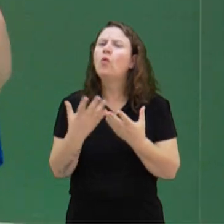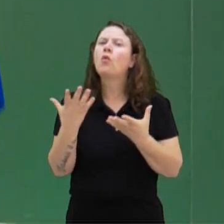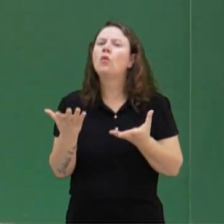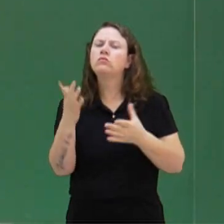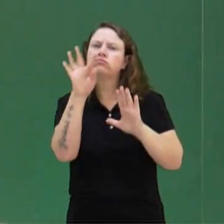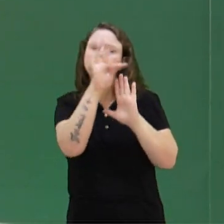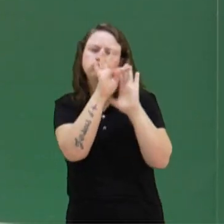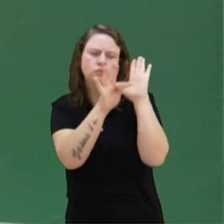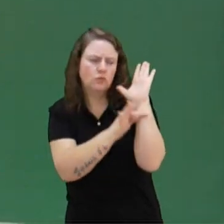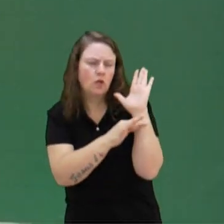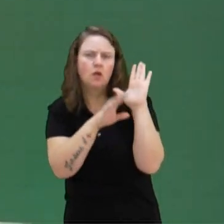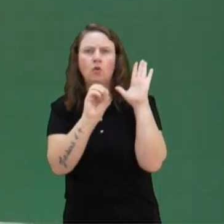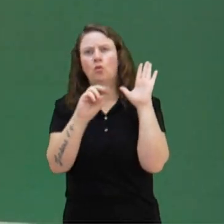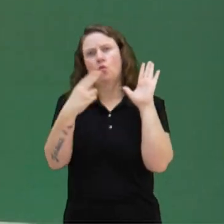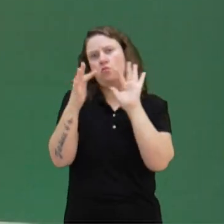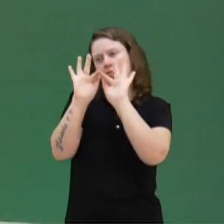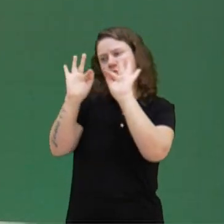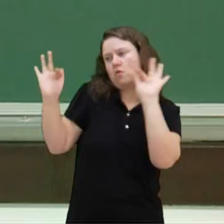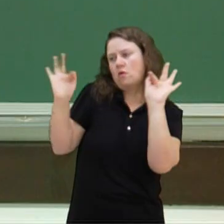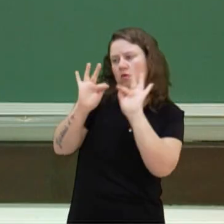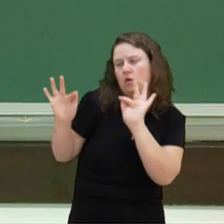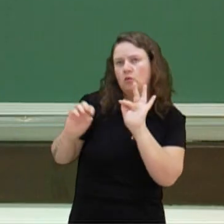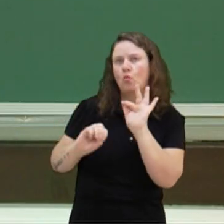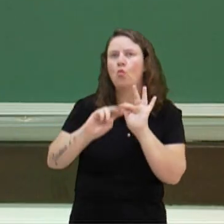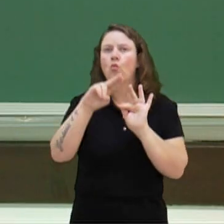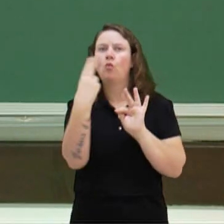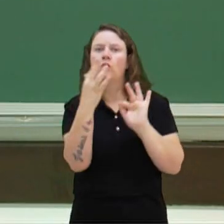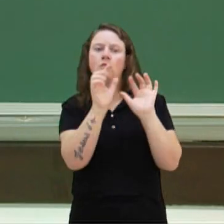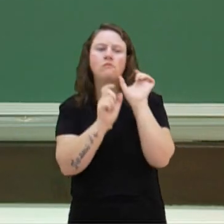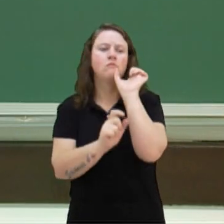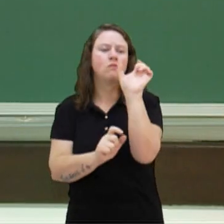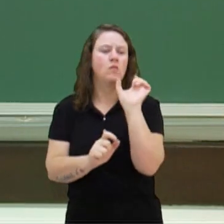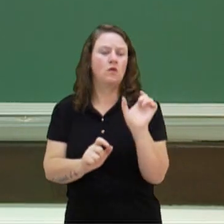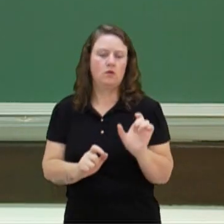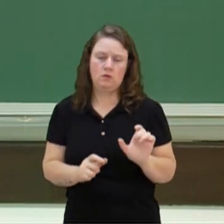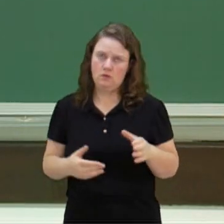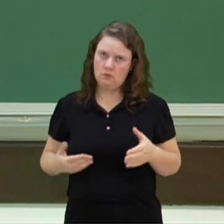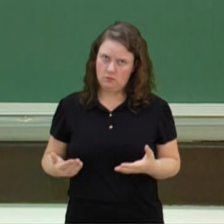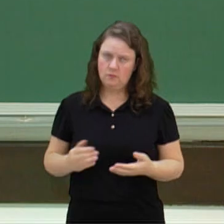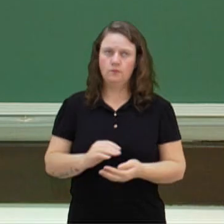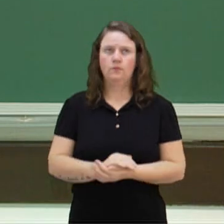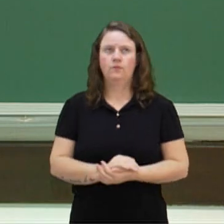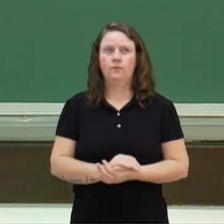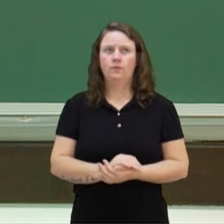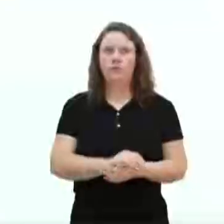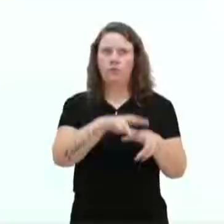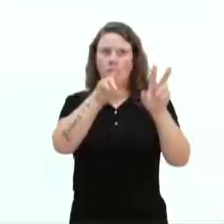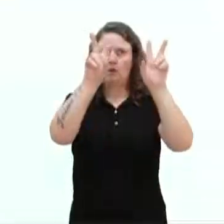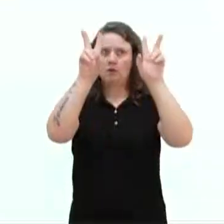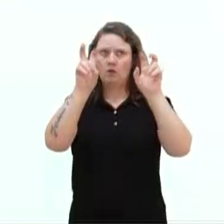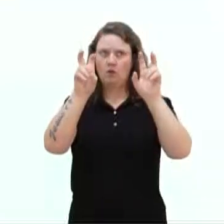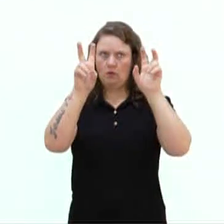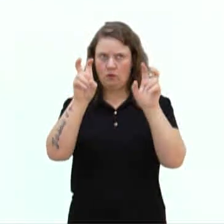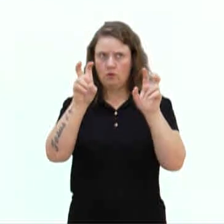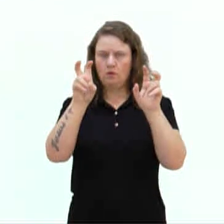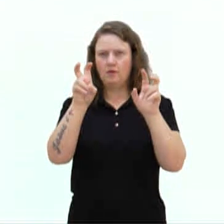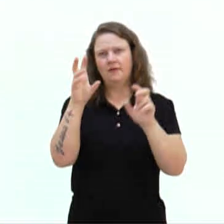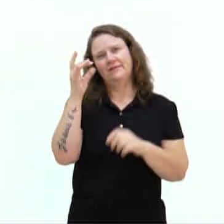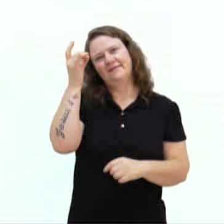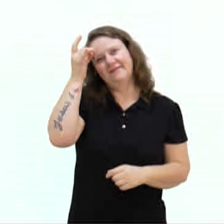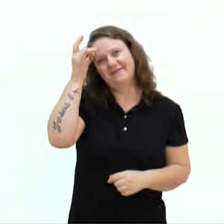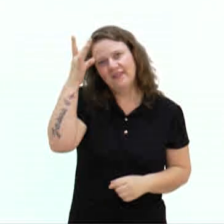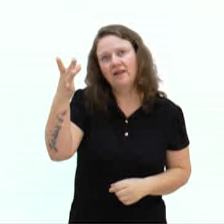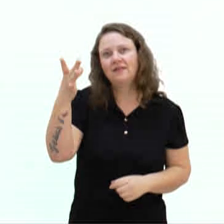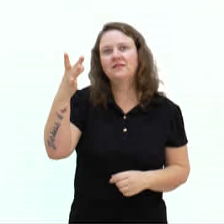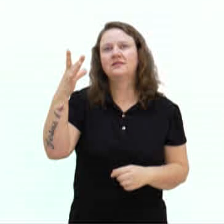de frases, de palavras? Vamos ver? Então, o tema que aborda, fácil, né?